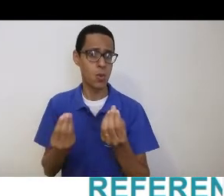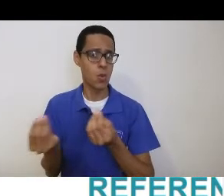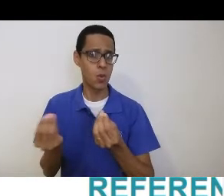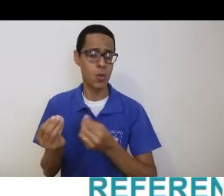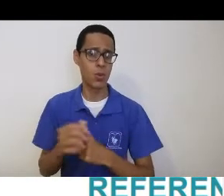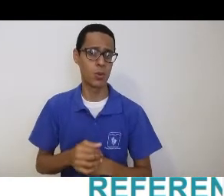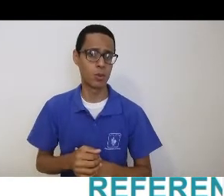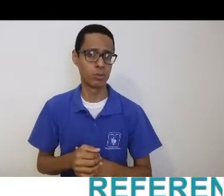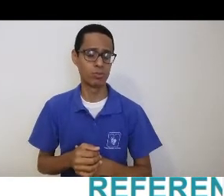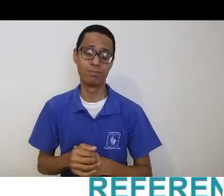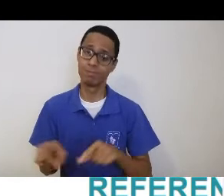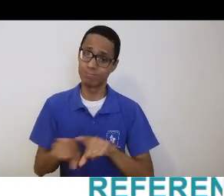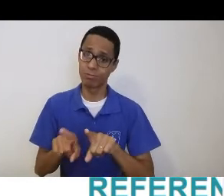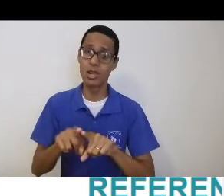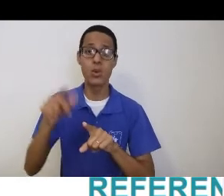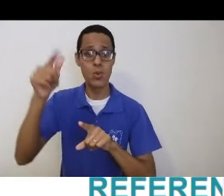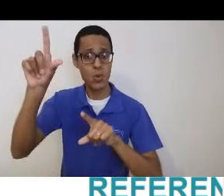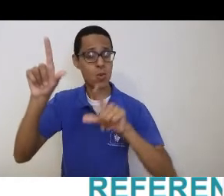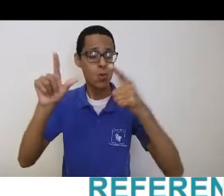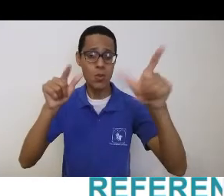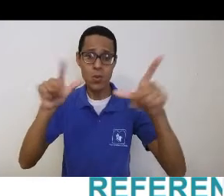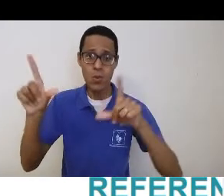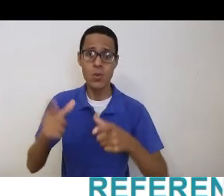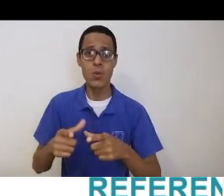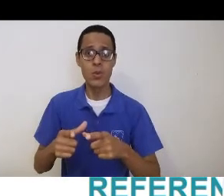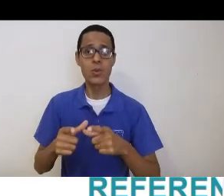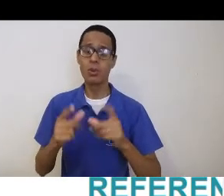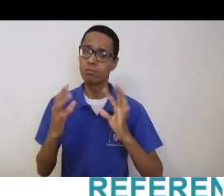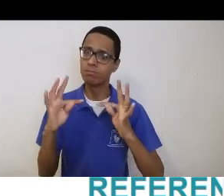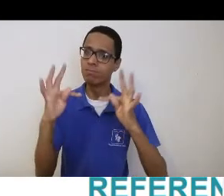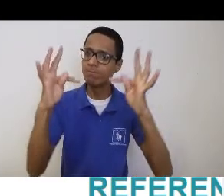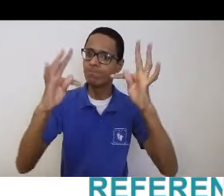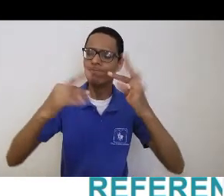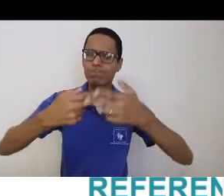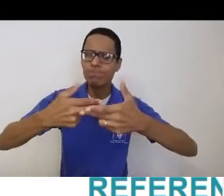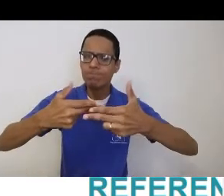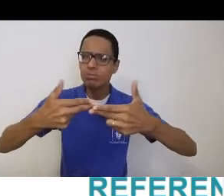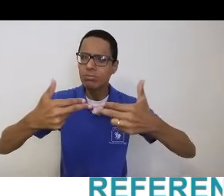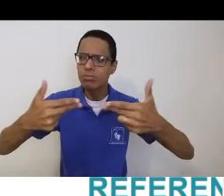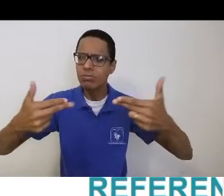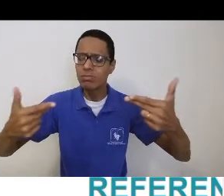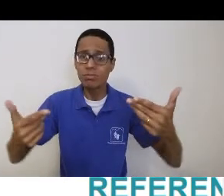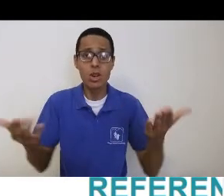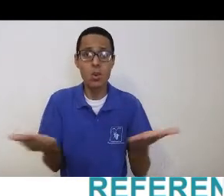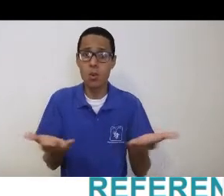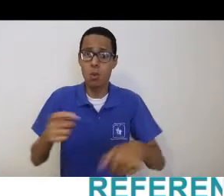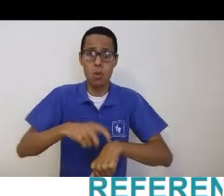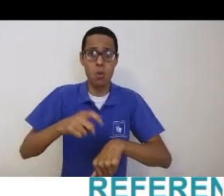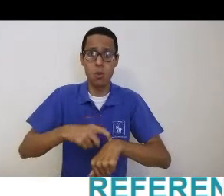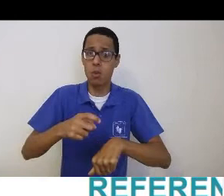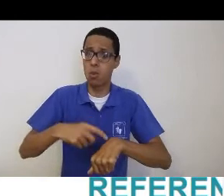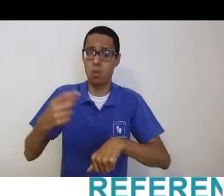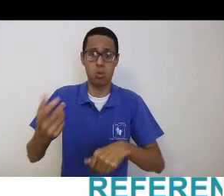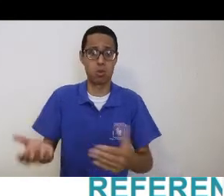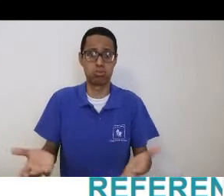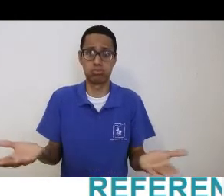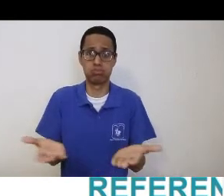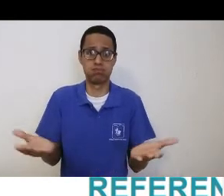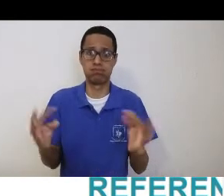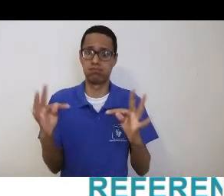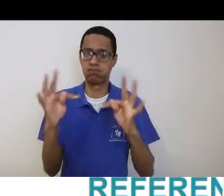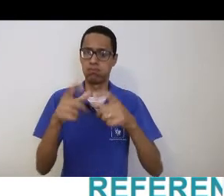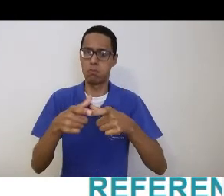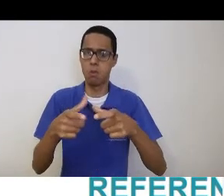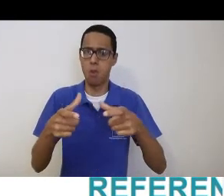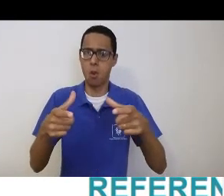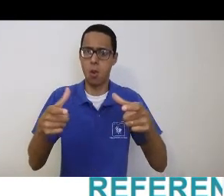a defasagem desse nosso aluno e também a outros sujeitos, por meio dos recursos tecnológicos que hoje